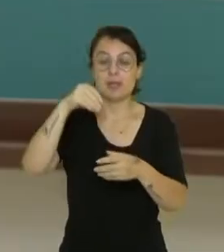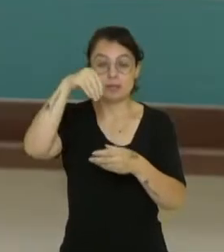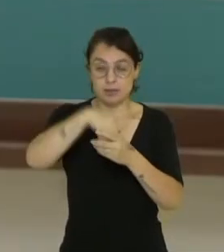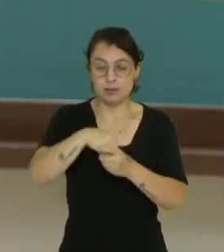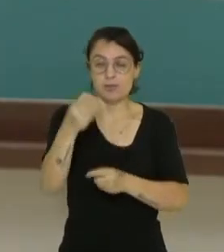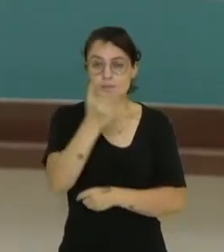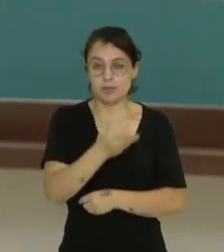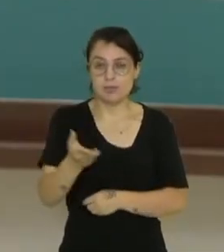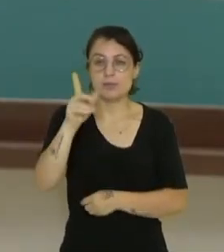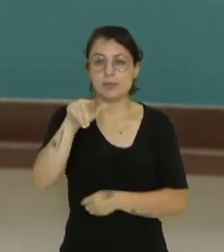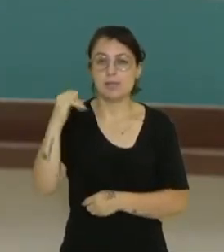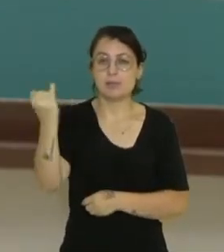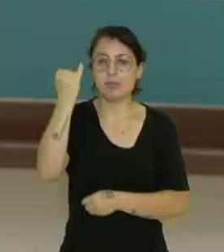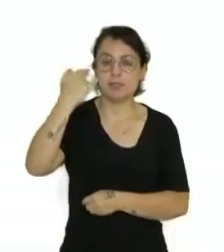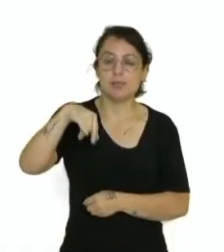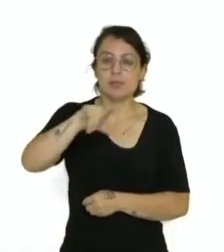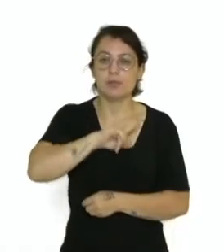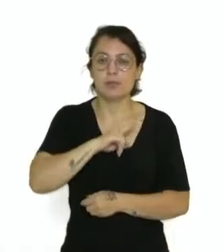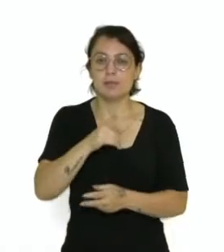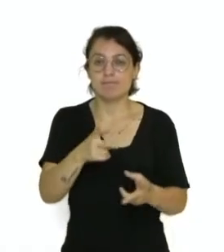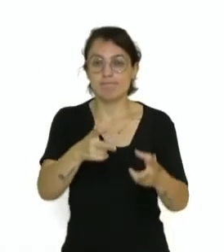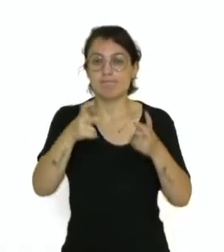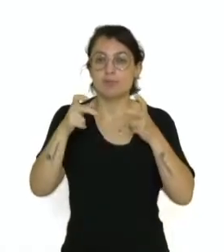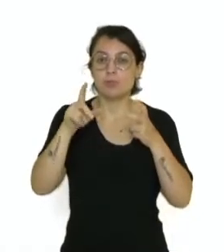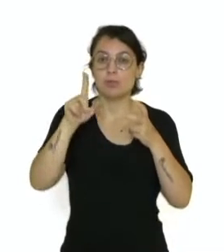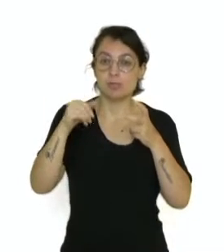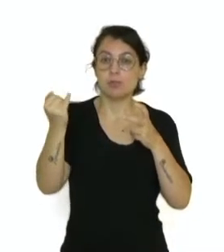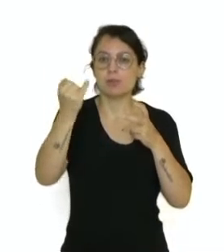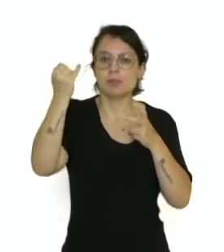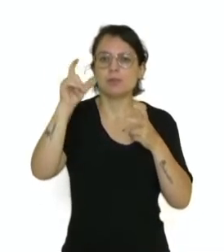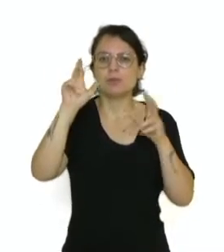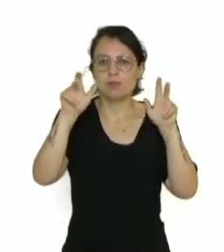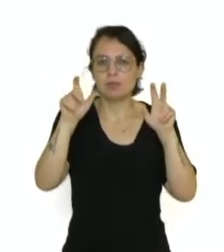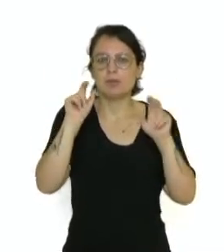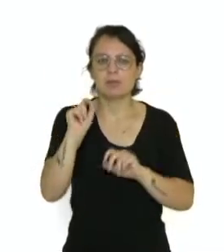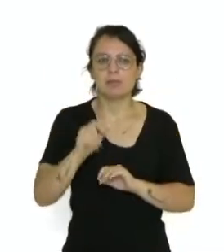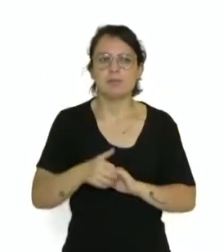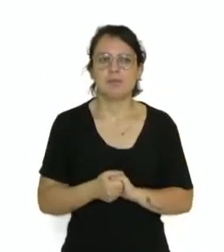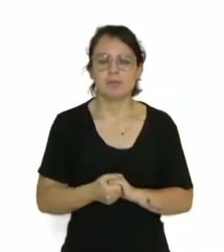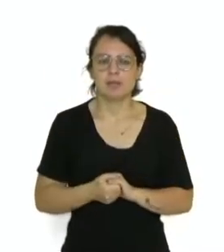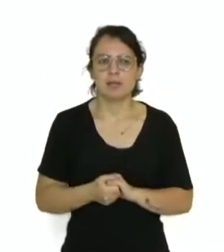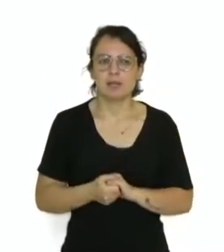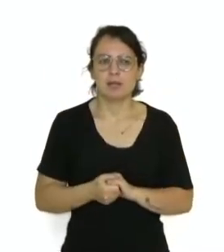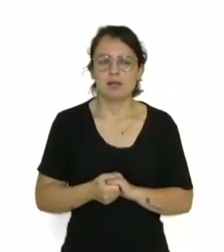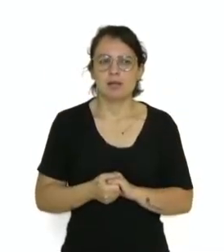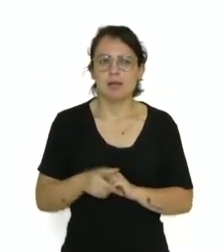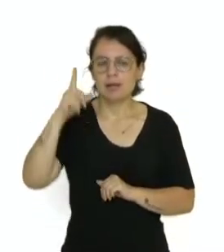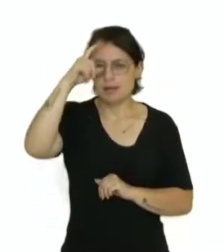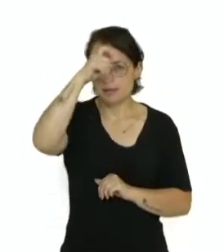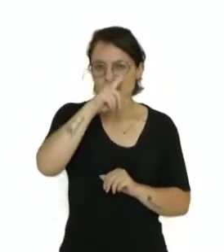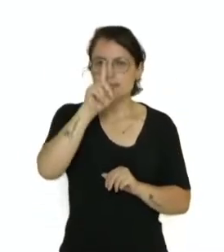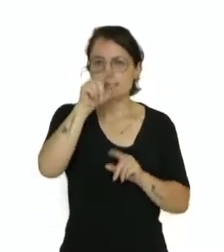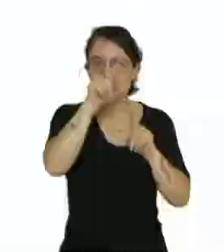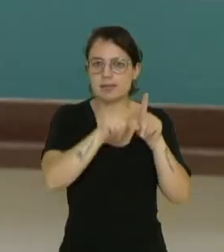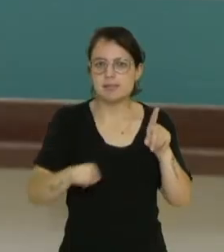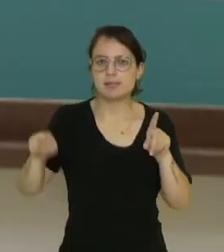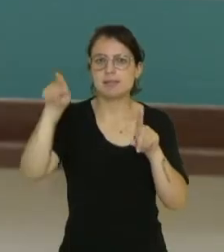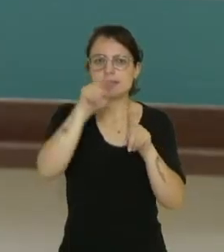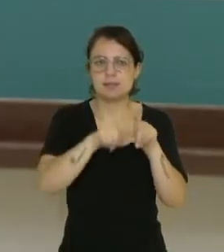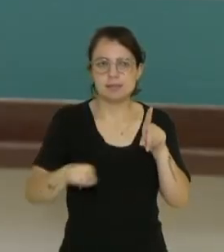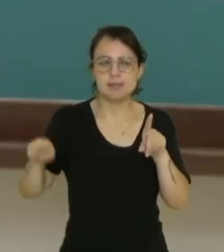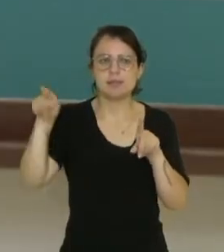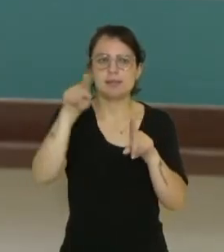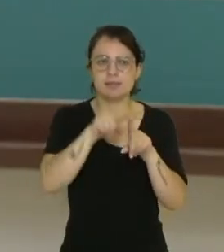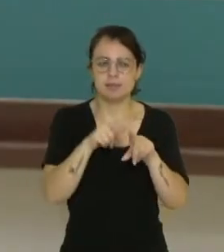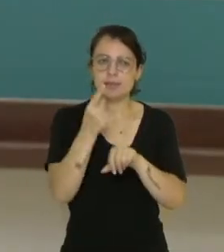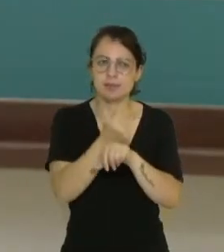é importante destacar que a economia é cíclica, ou seja, significa que sempre remete, na atual conjuntura capitalista,